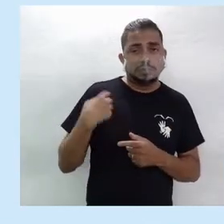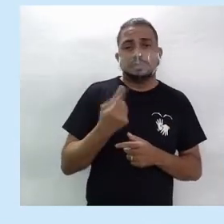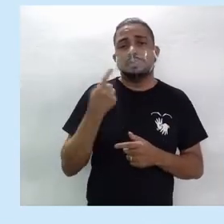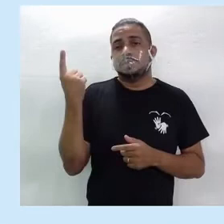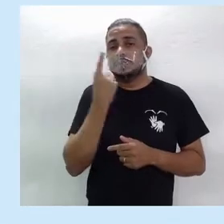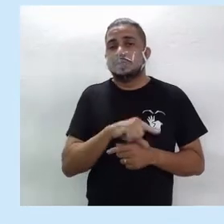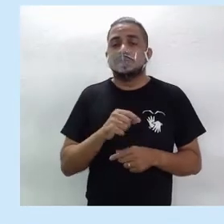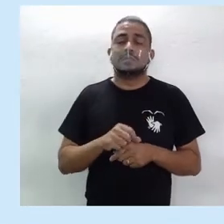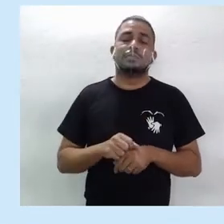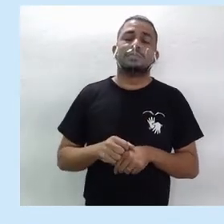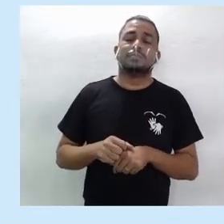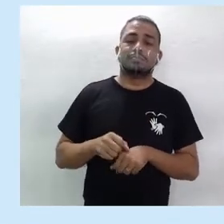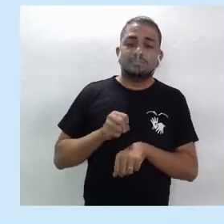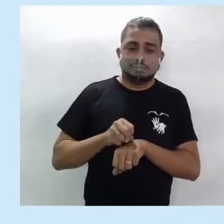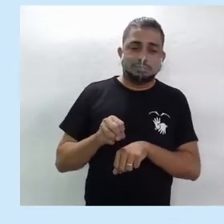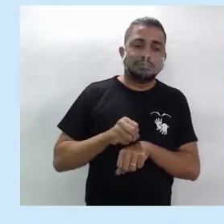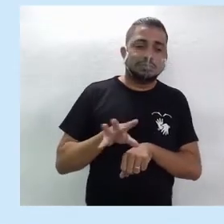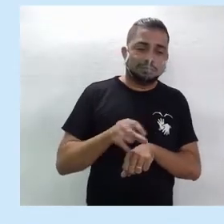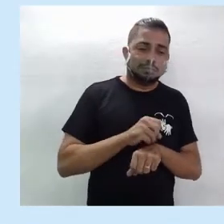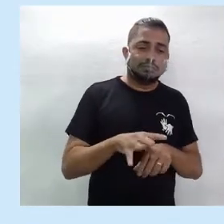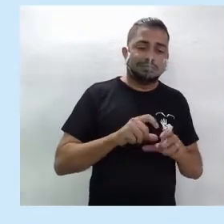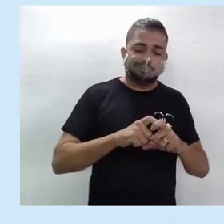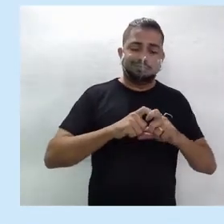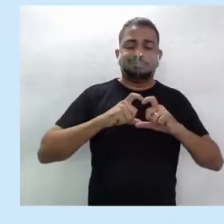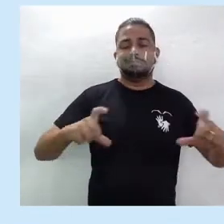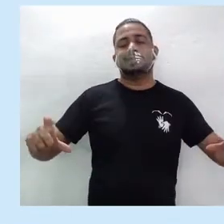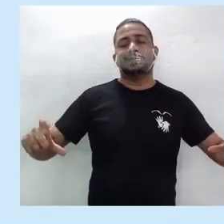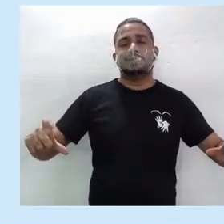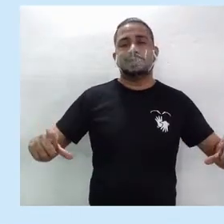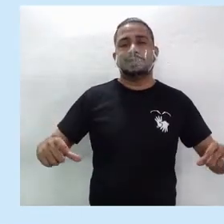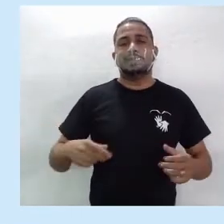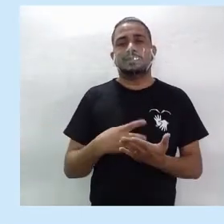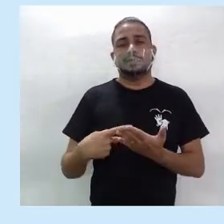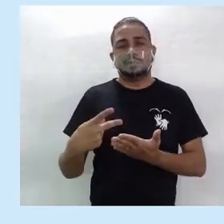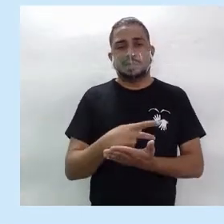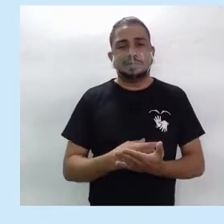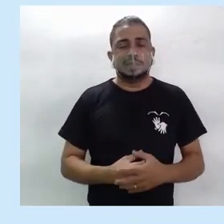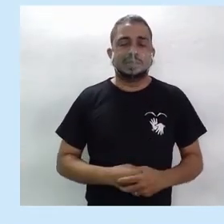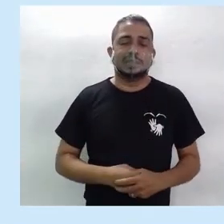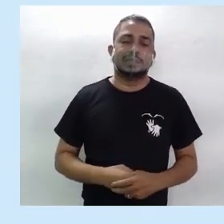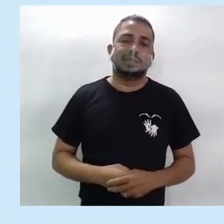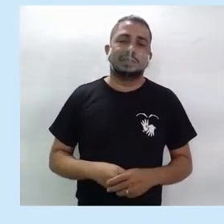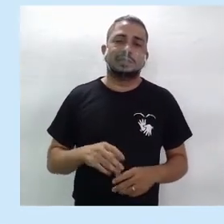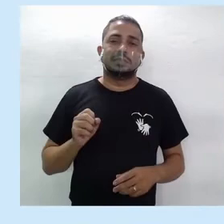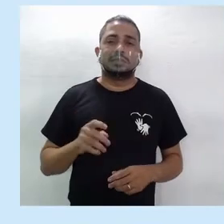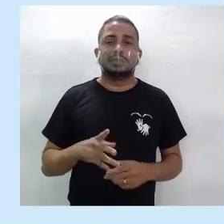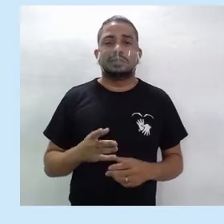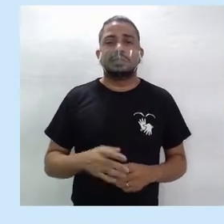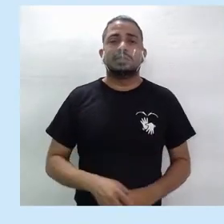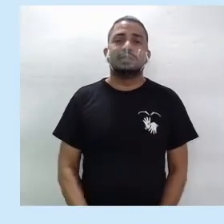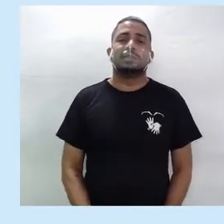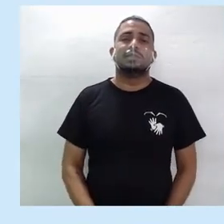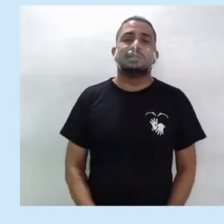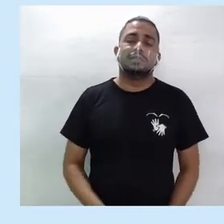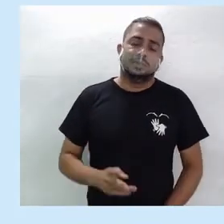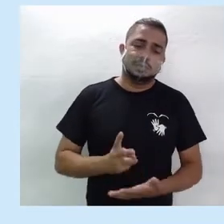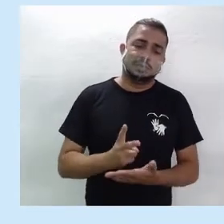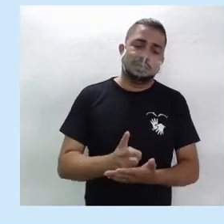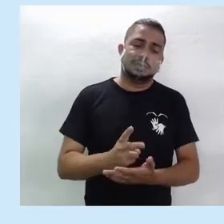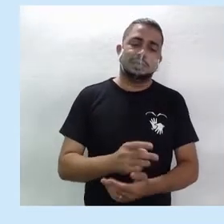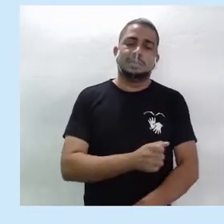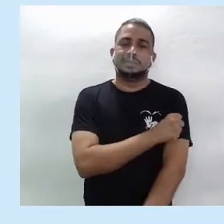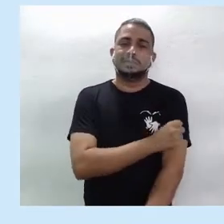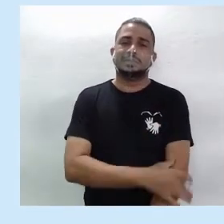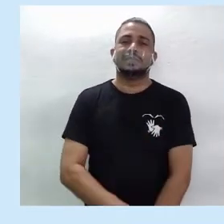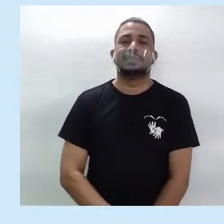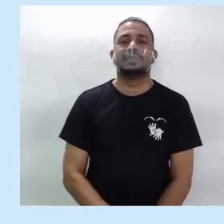conseguimos transmitir transcrevê-las, né, nesse mapa que a gente entendeu agora. Ok, oitavo ano. Vamos continuar a aula.